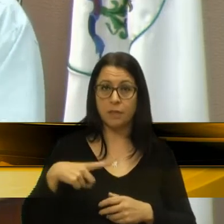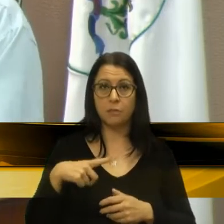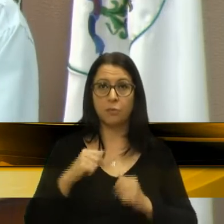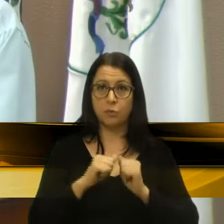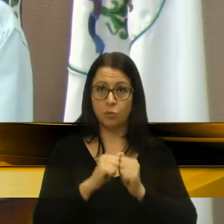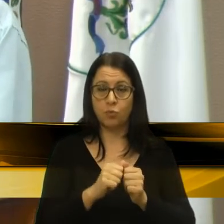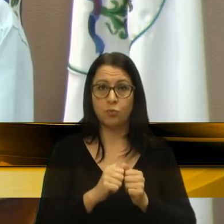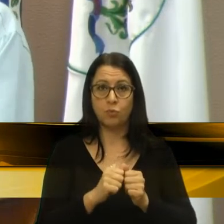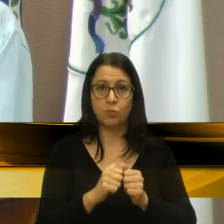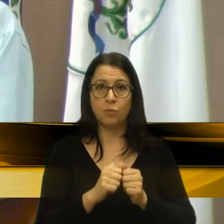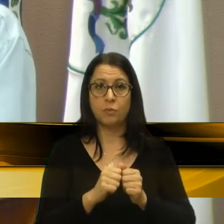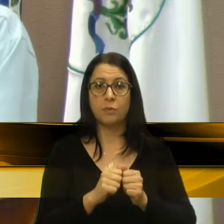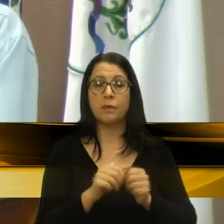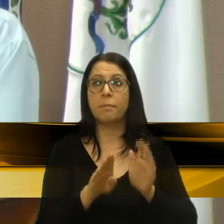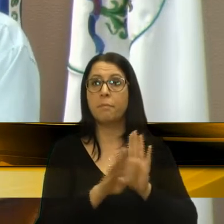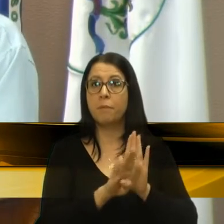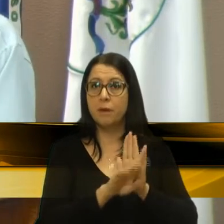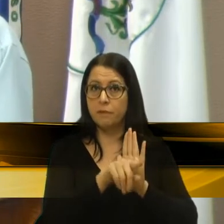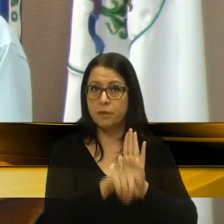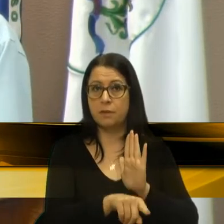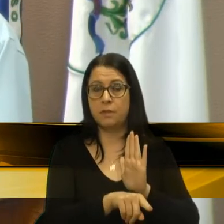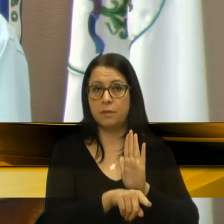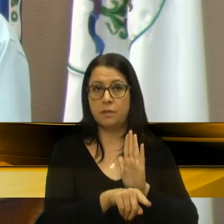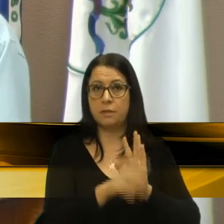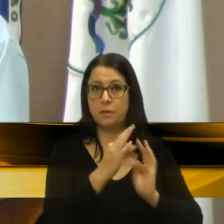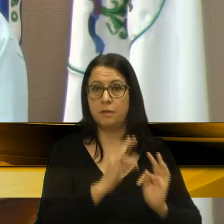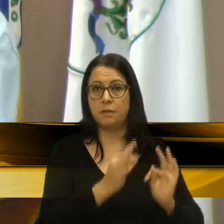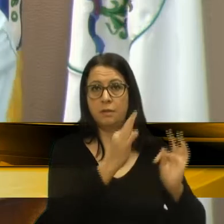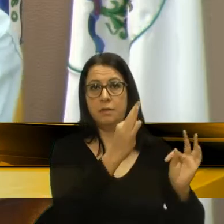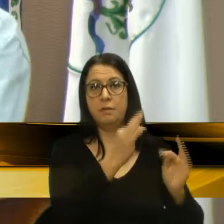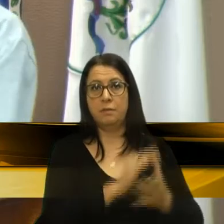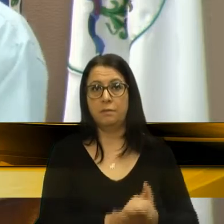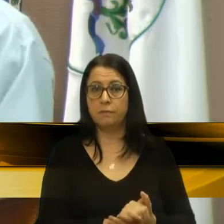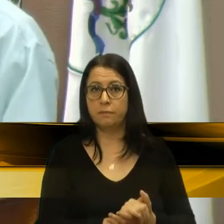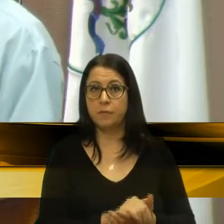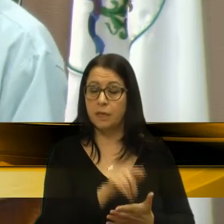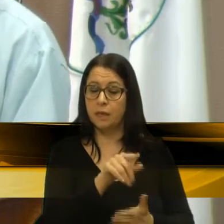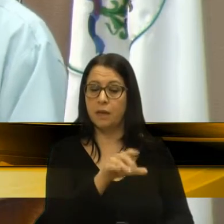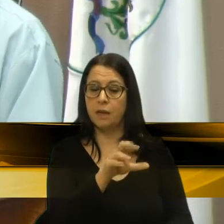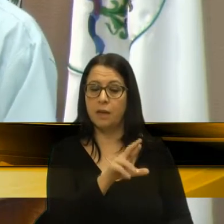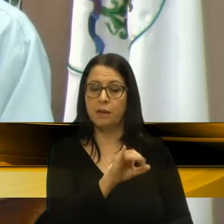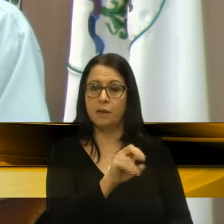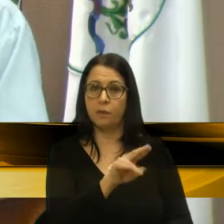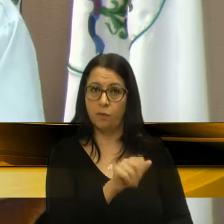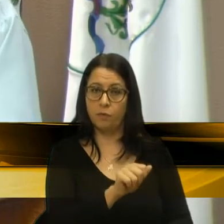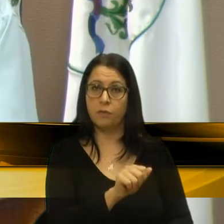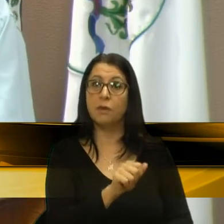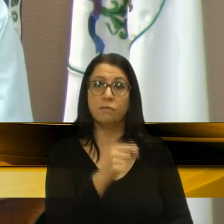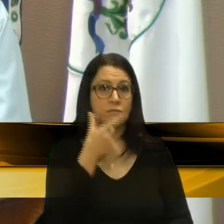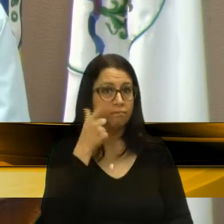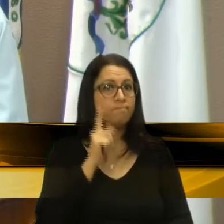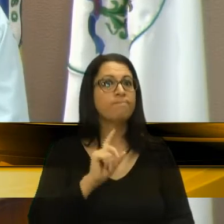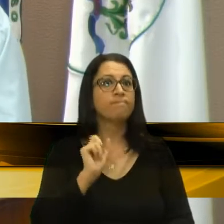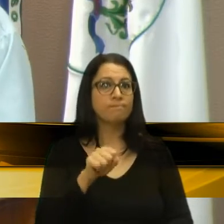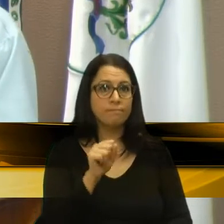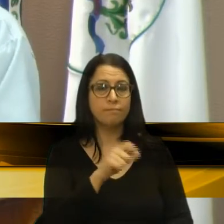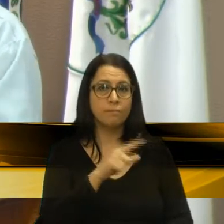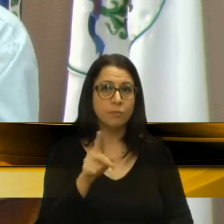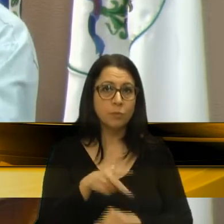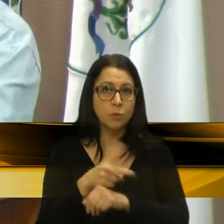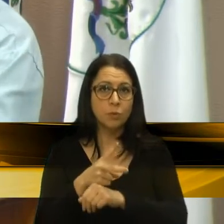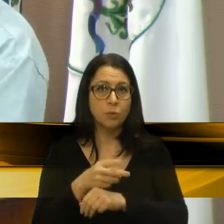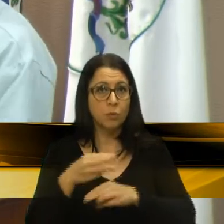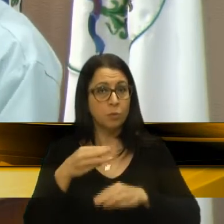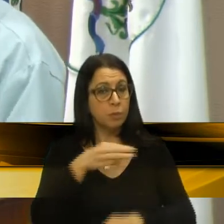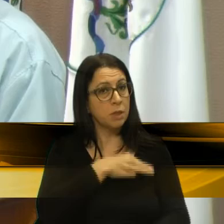ser beneficiado dessa nossa tecnologia e lá em criou foi uma vitória sim inclusive nós temos que procurar o ministério